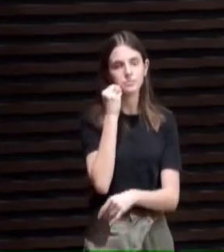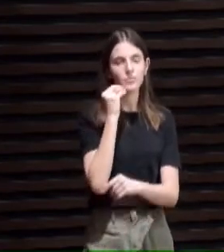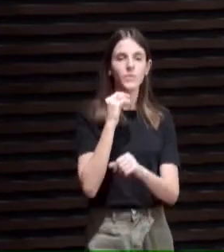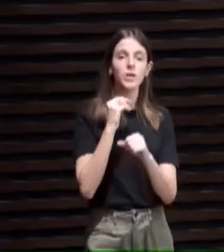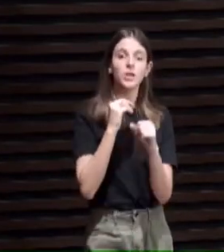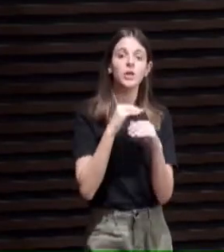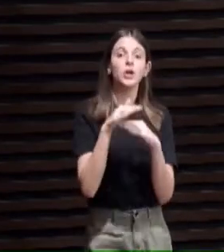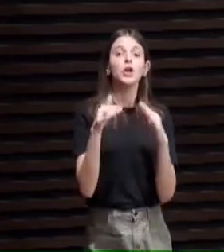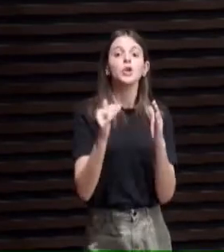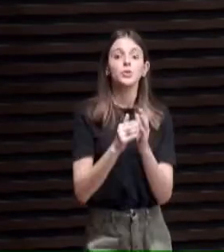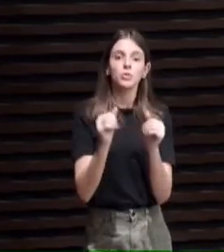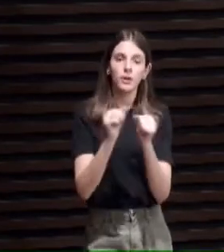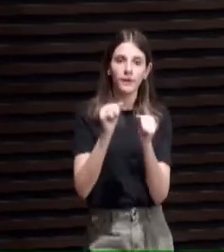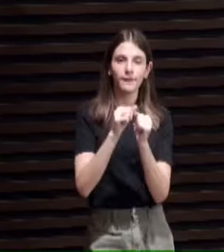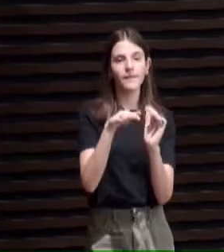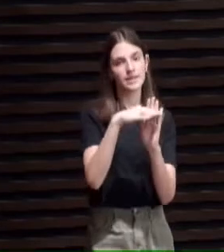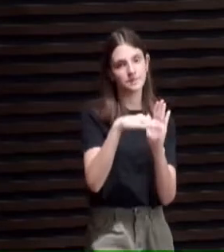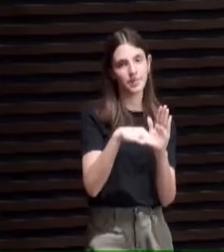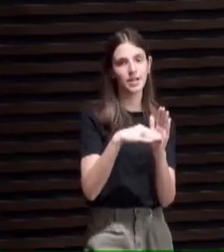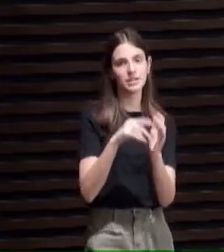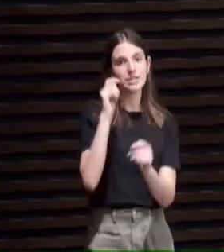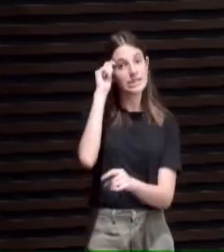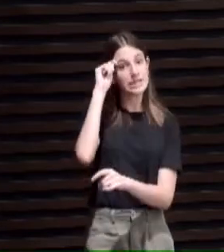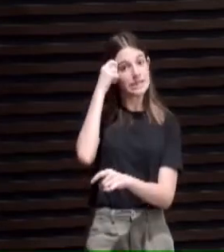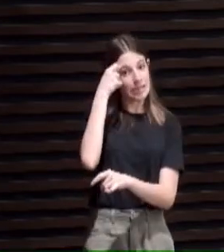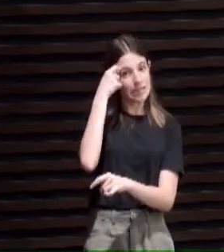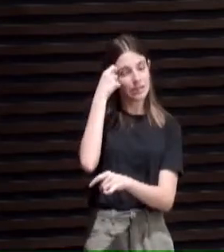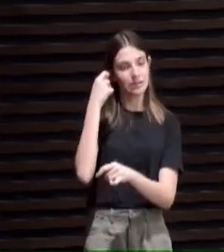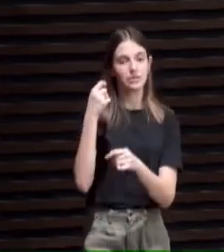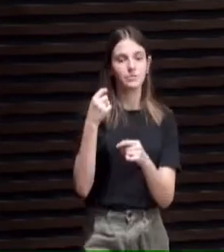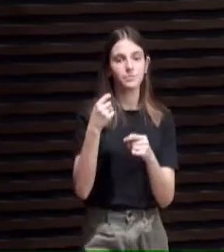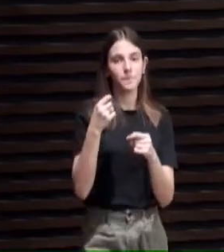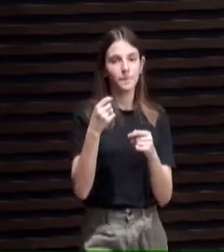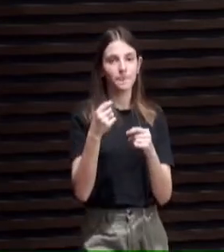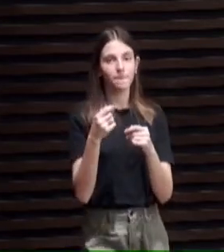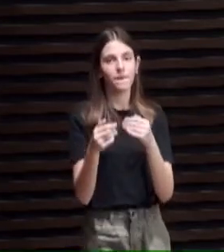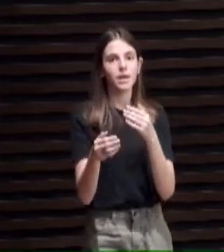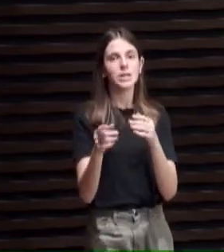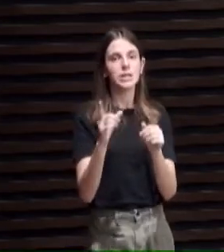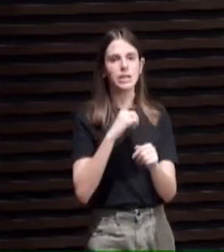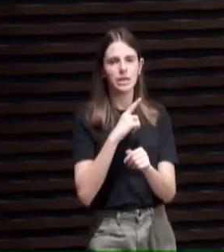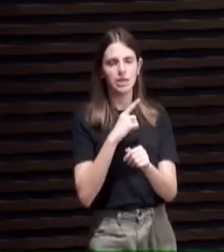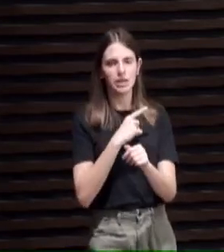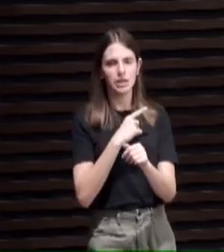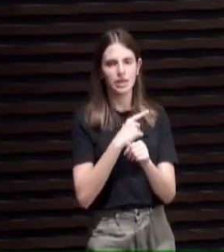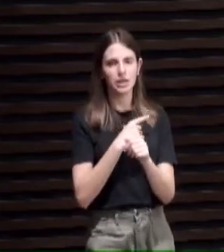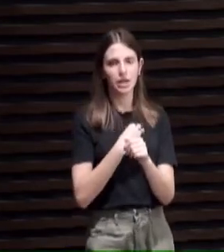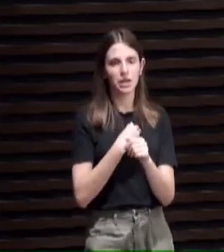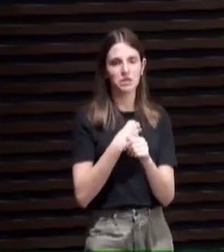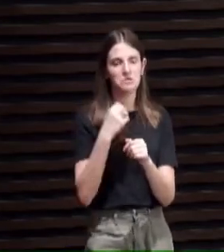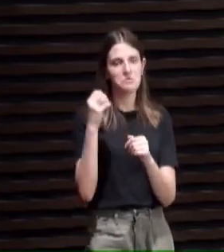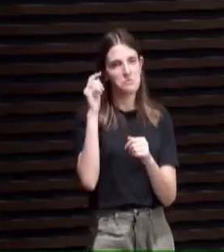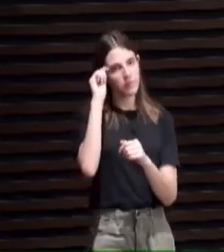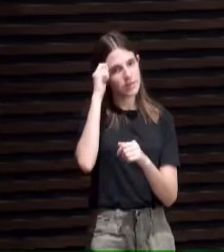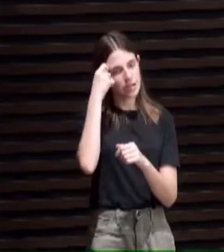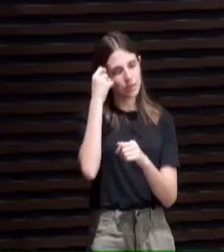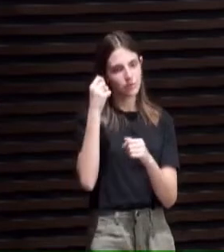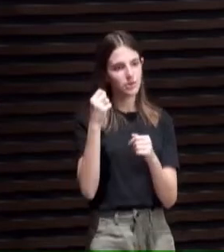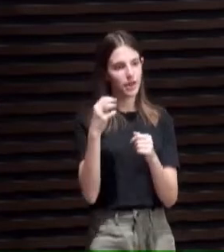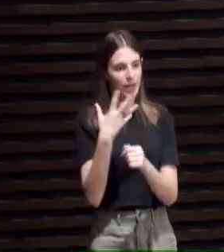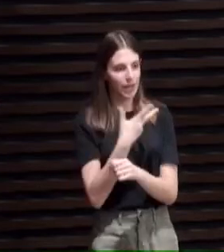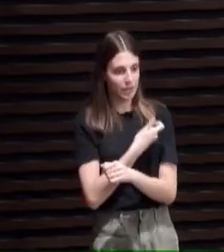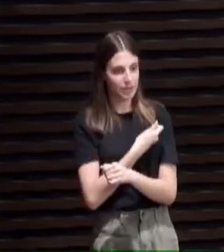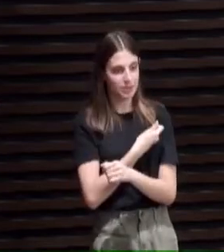grande mistério que envolve a história da redenção e que a gente precisa distinguir em dois tipos.